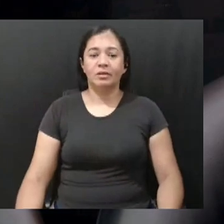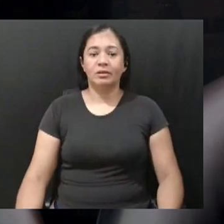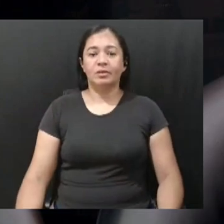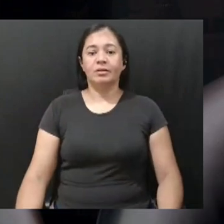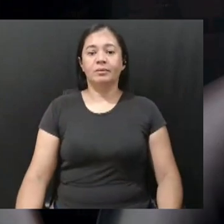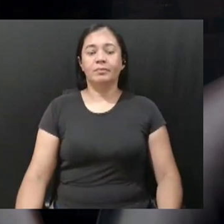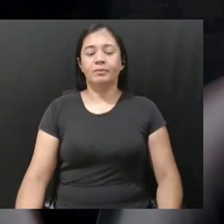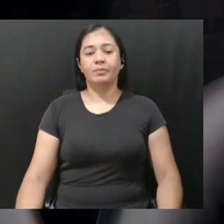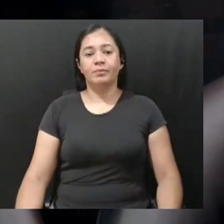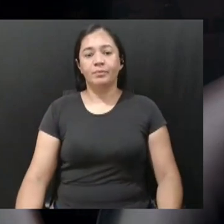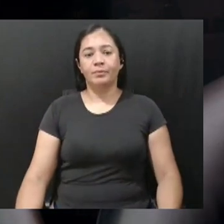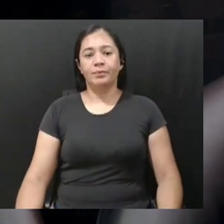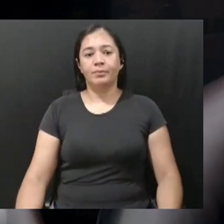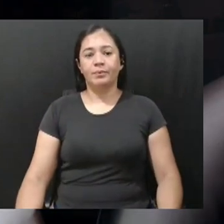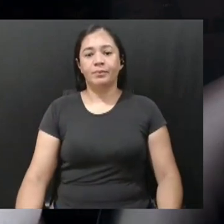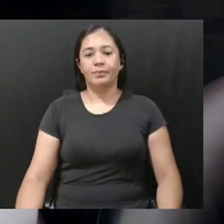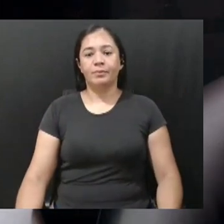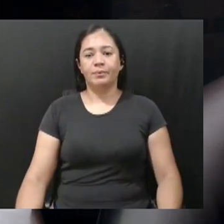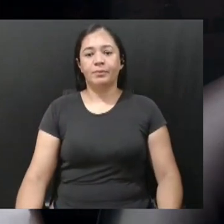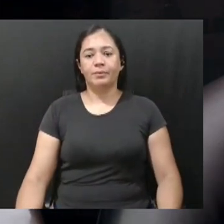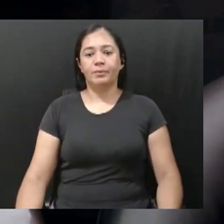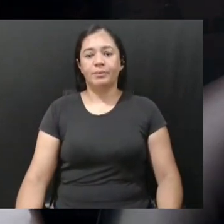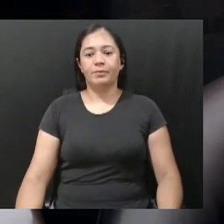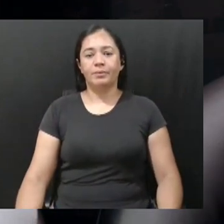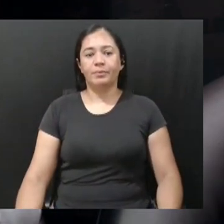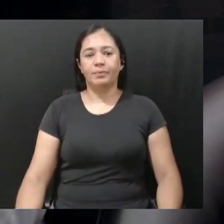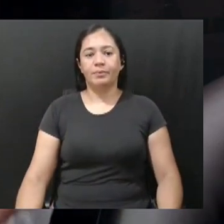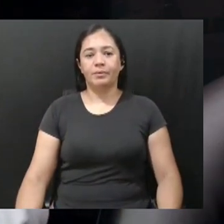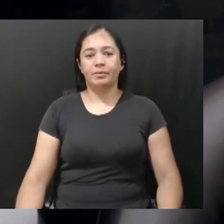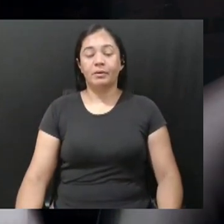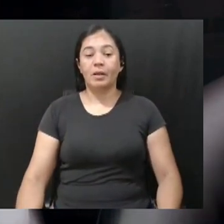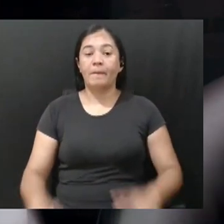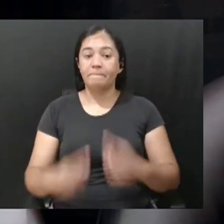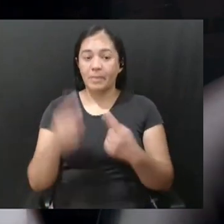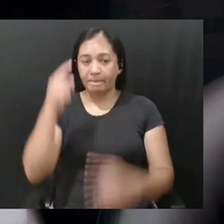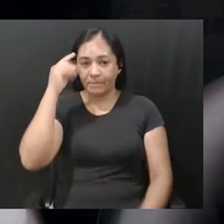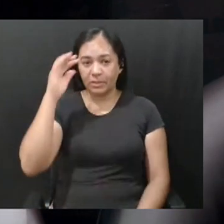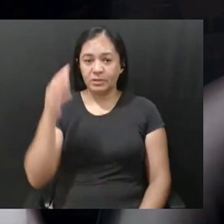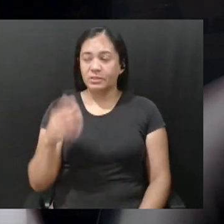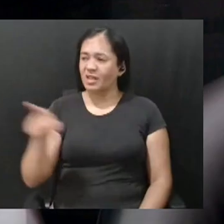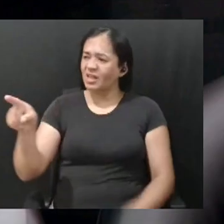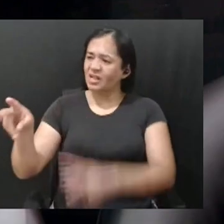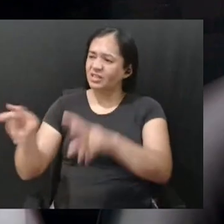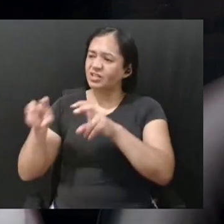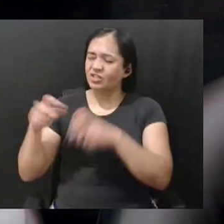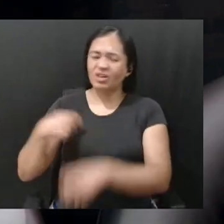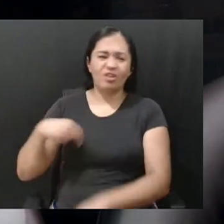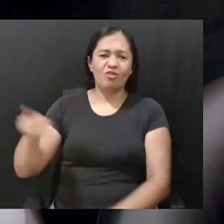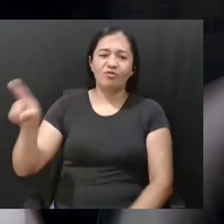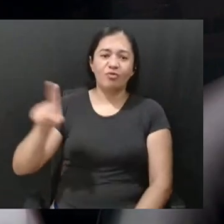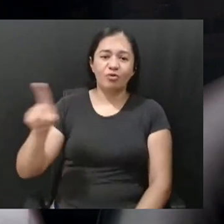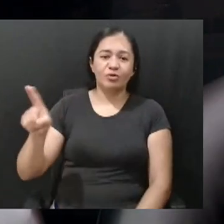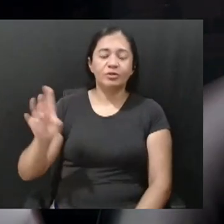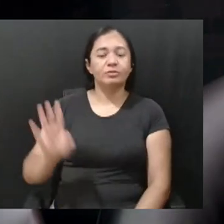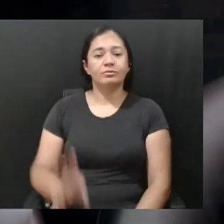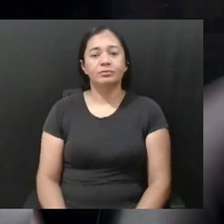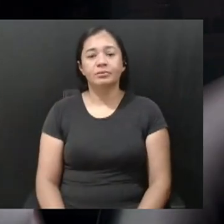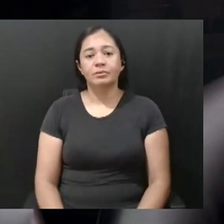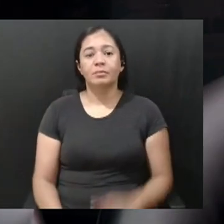só, vamos pensar nessa frase, ó, eu não vou nessa chácara, né, nessa suposta chácara aí,